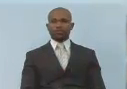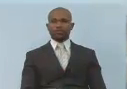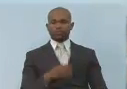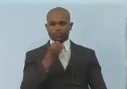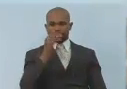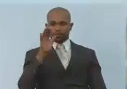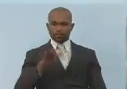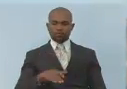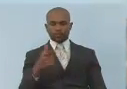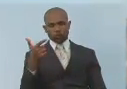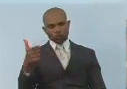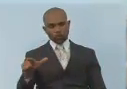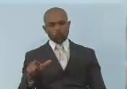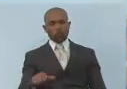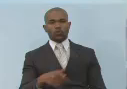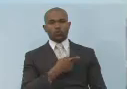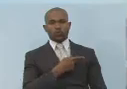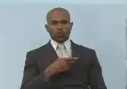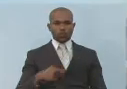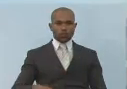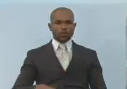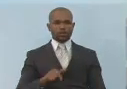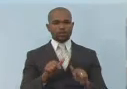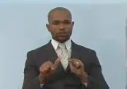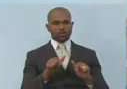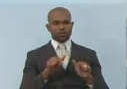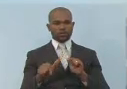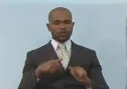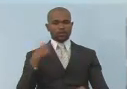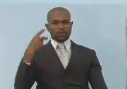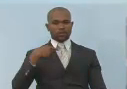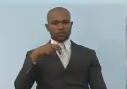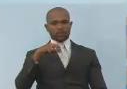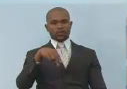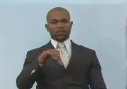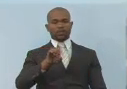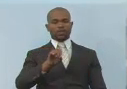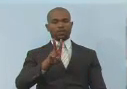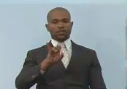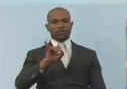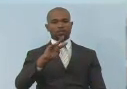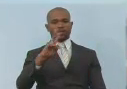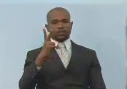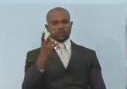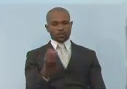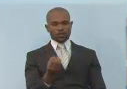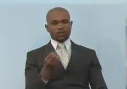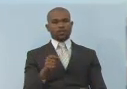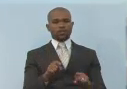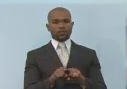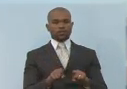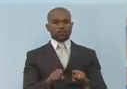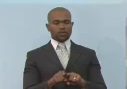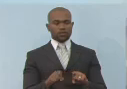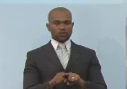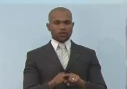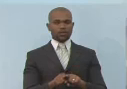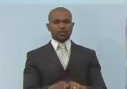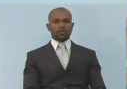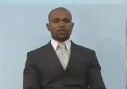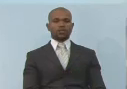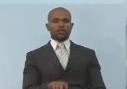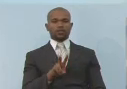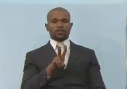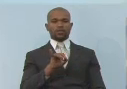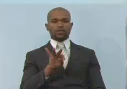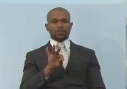novamente aí o presidente dos trabalhos, né, o vereador Novinho Brasil, e também o Vitor, né,